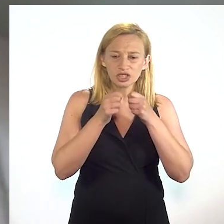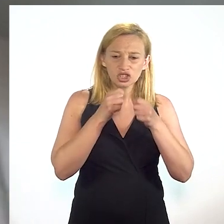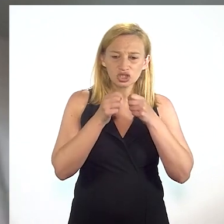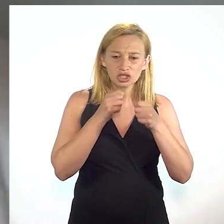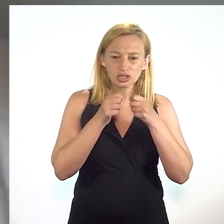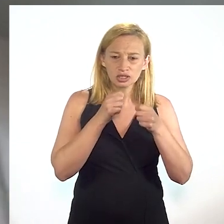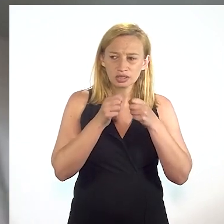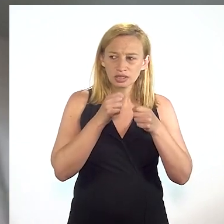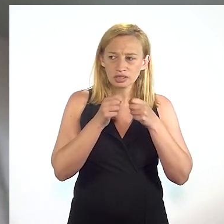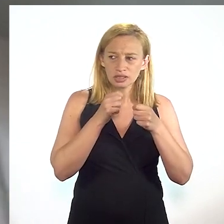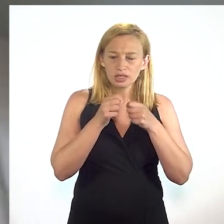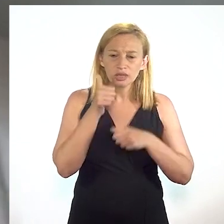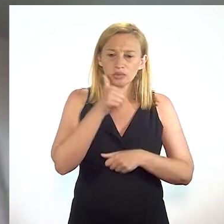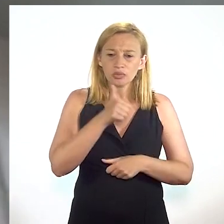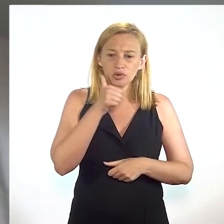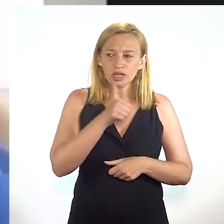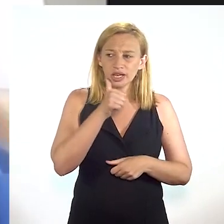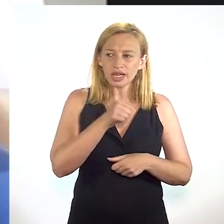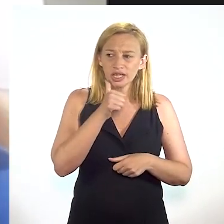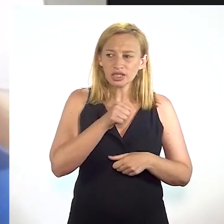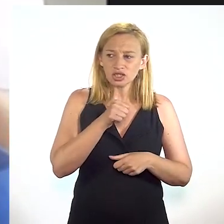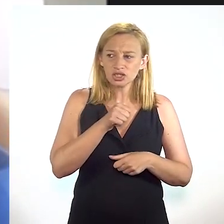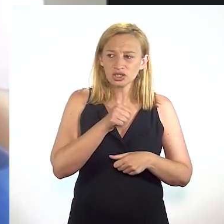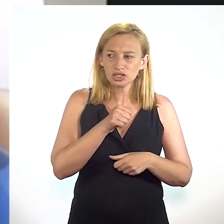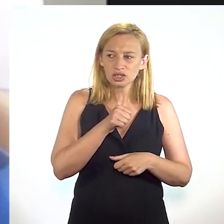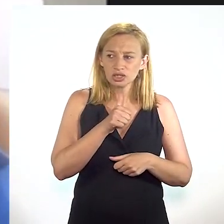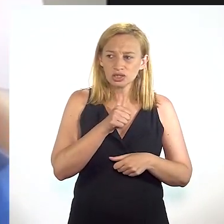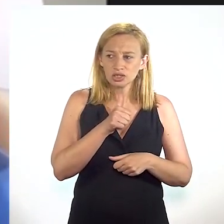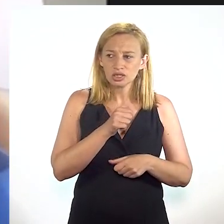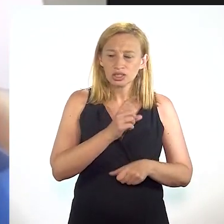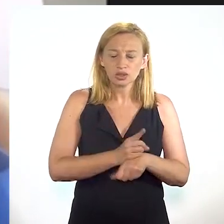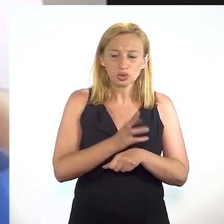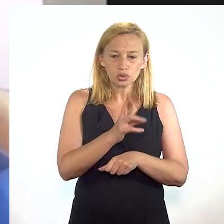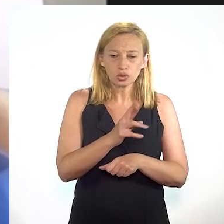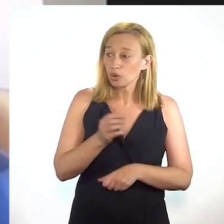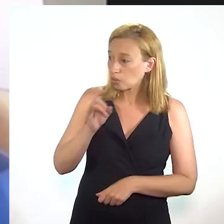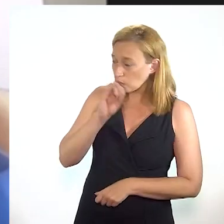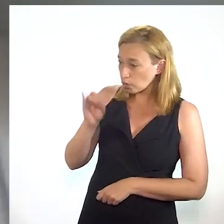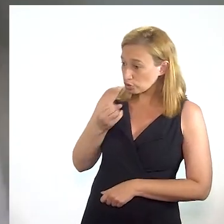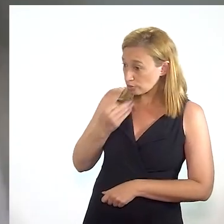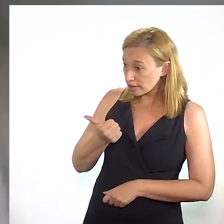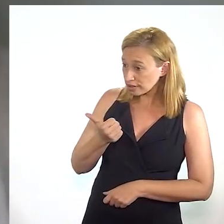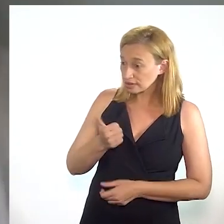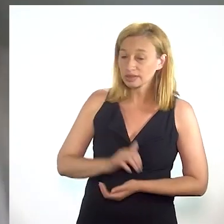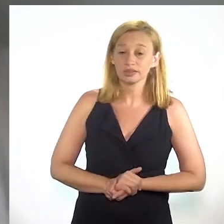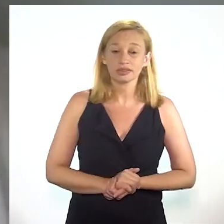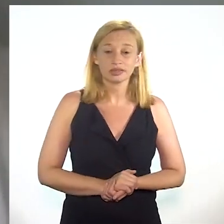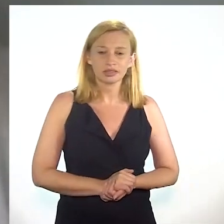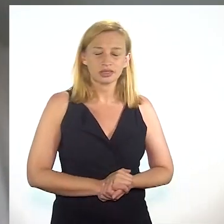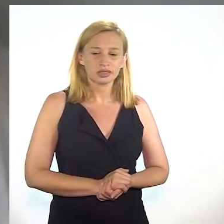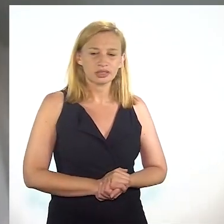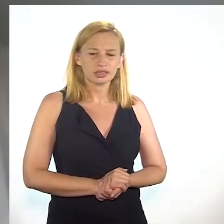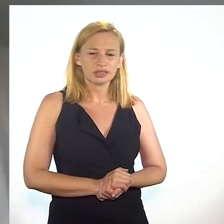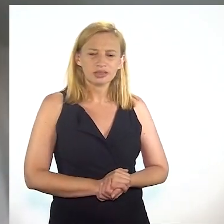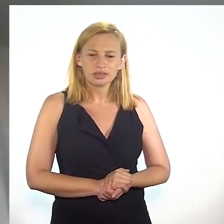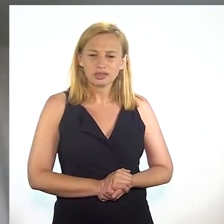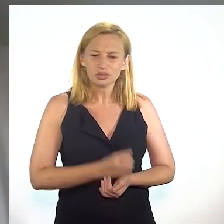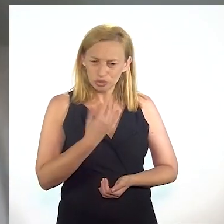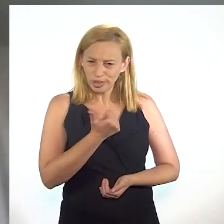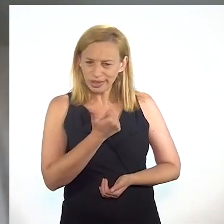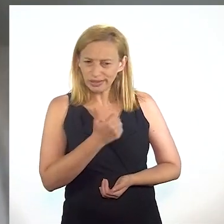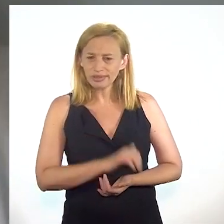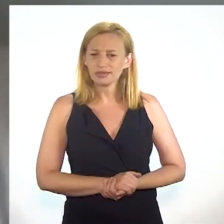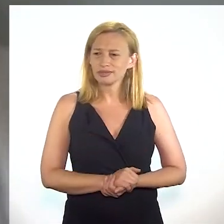idealizadora do Mulheres de Frente. Oi, Bia, tudo bem? A Joana Darquelage, que é da Origem, tudo